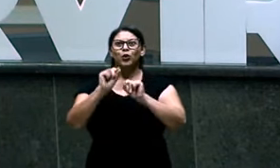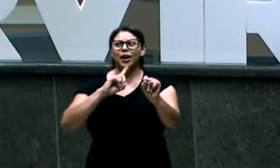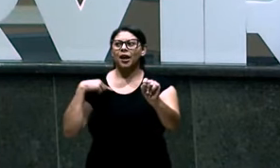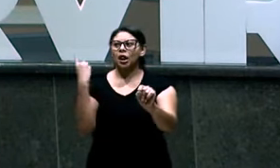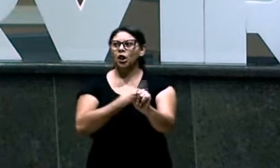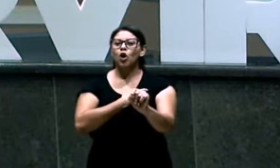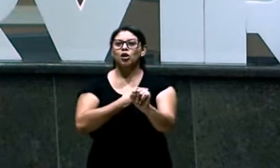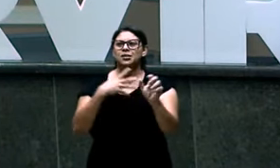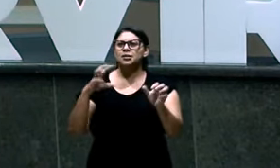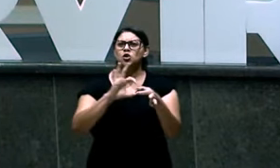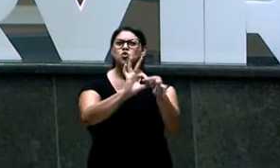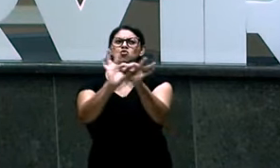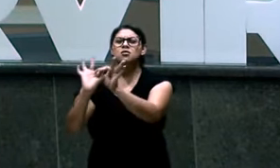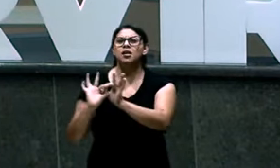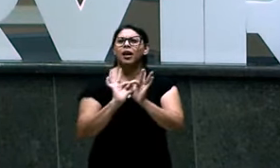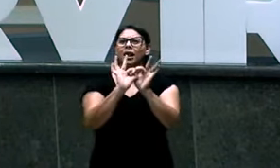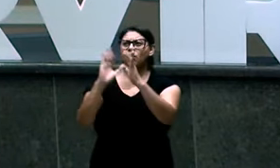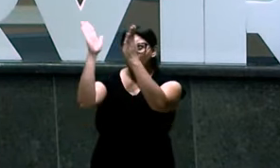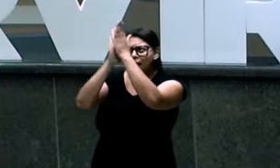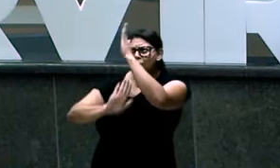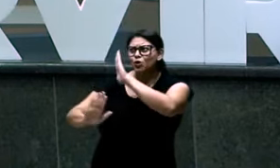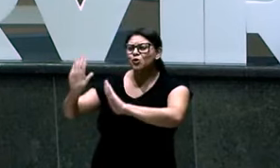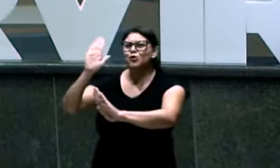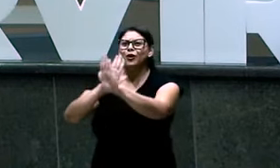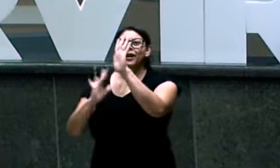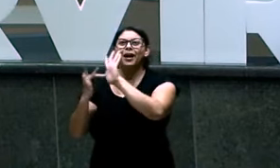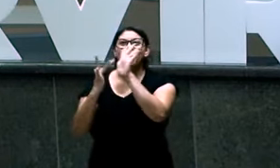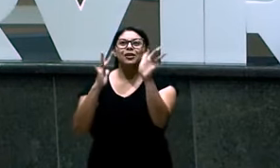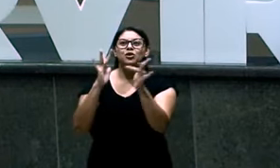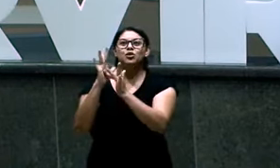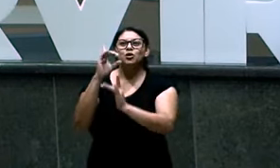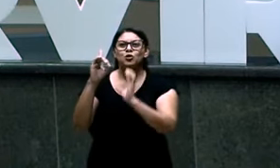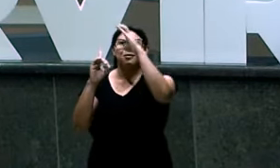Jesus Cristo, o único rei, o rei verdadeiro, o